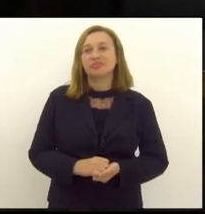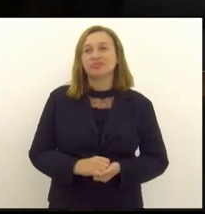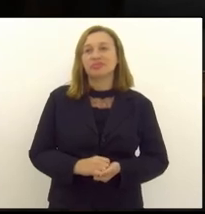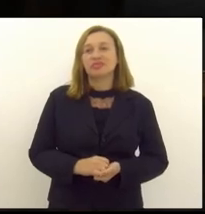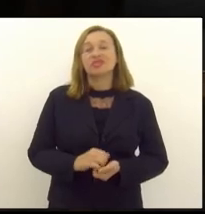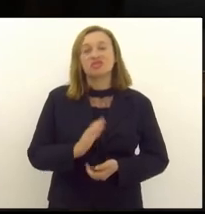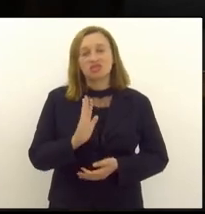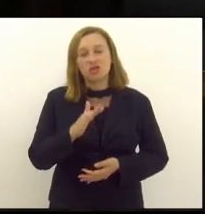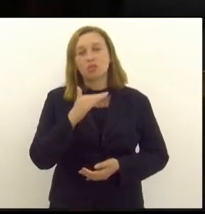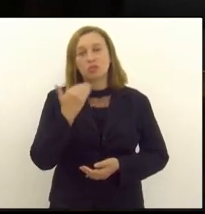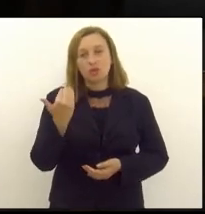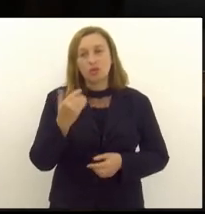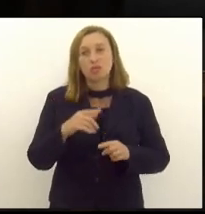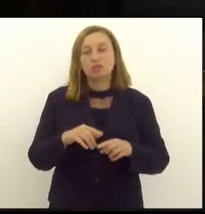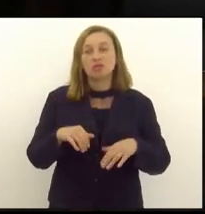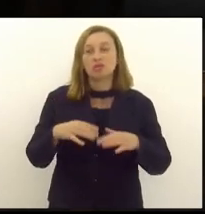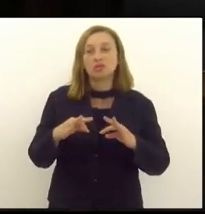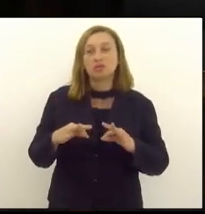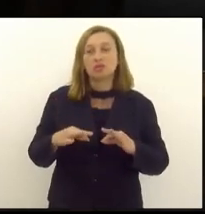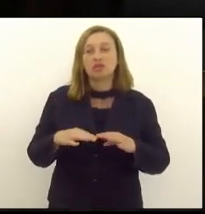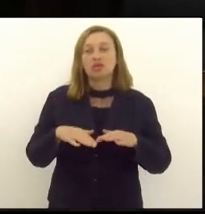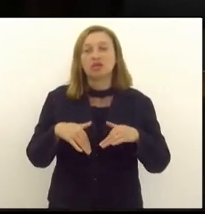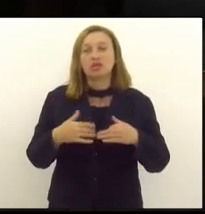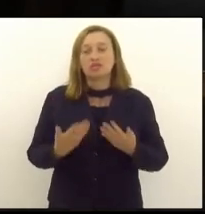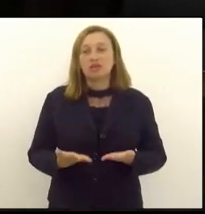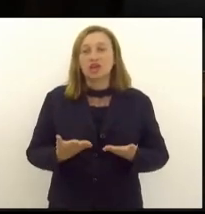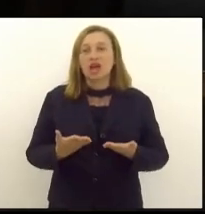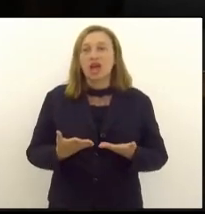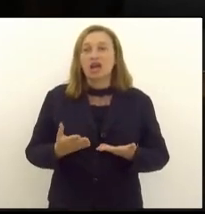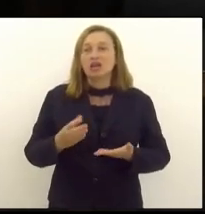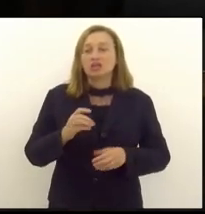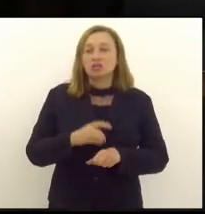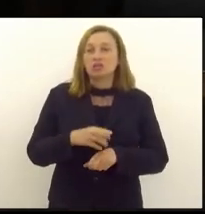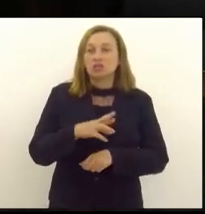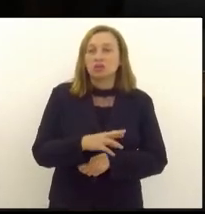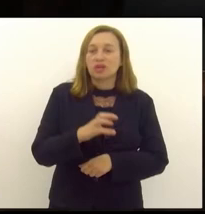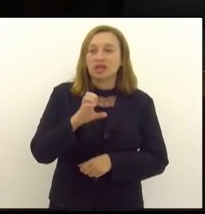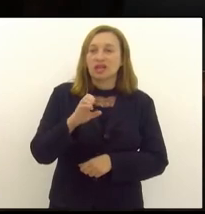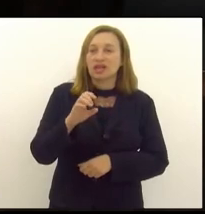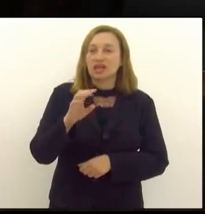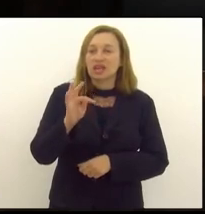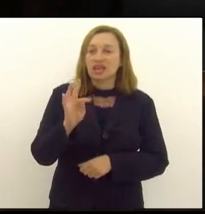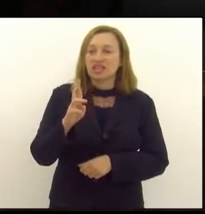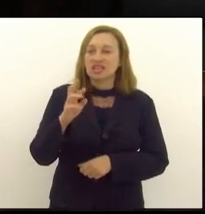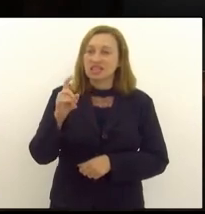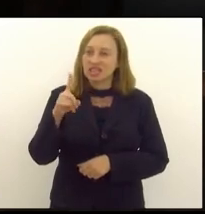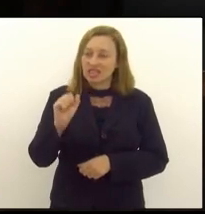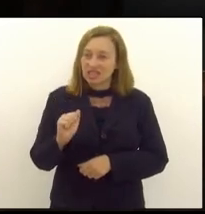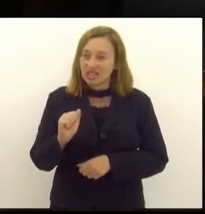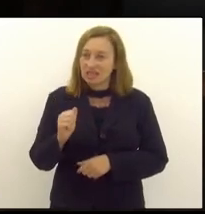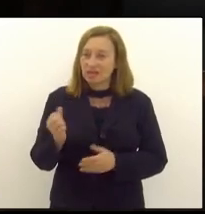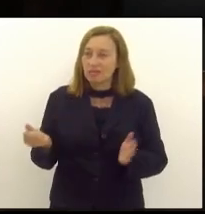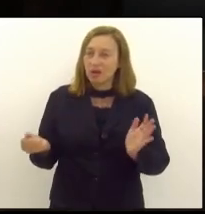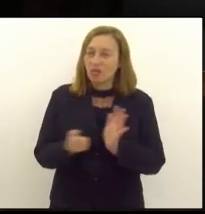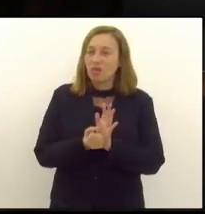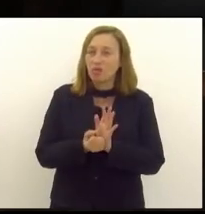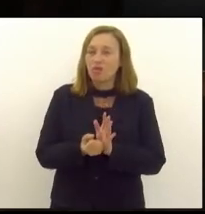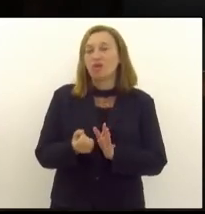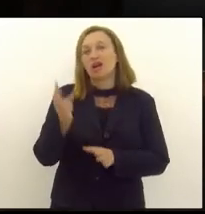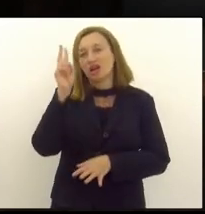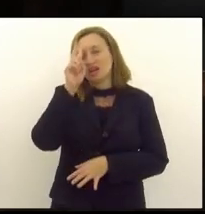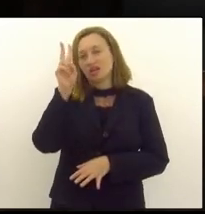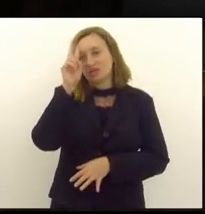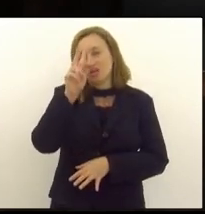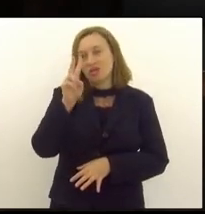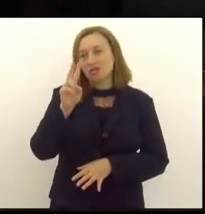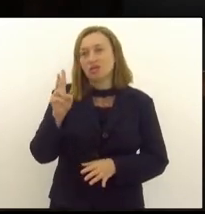já falecida, enfim. E doutora Cristina é aquela pessoa que marcou a história do município de Macaé,